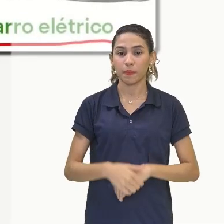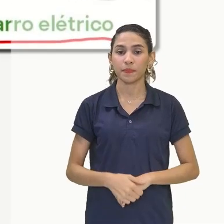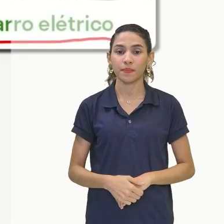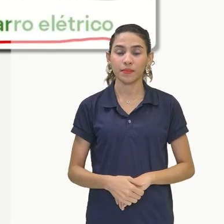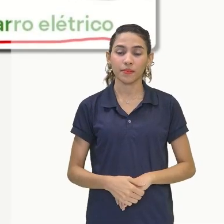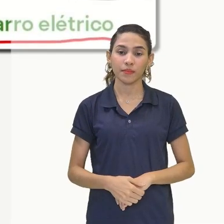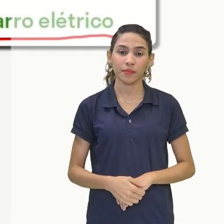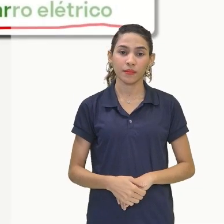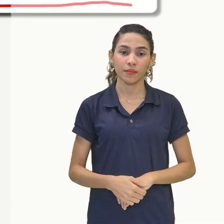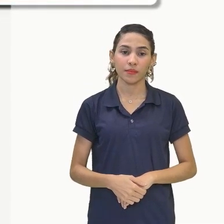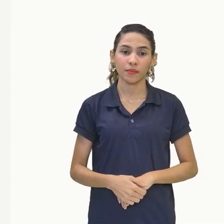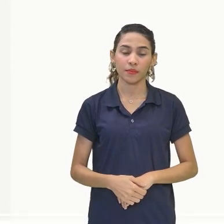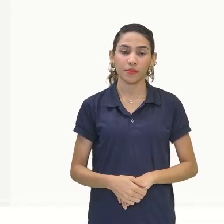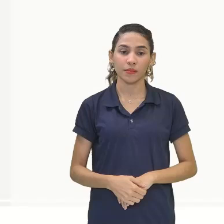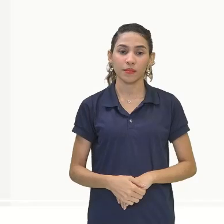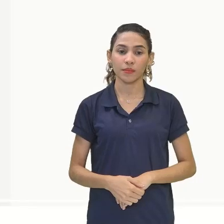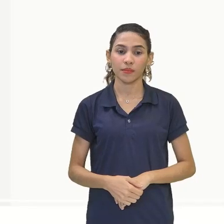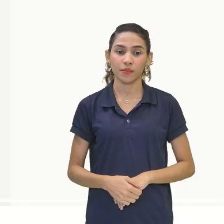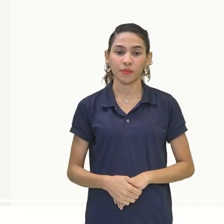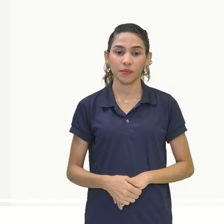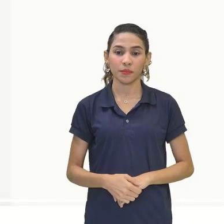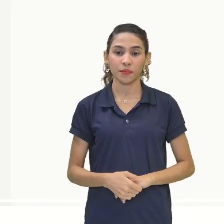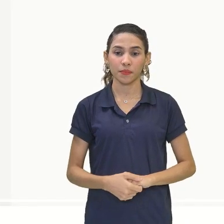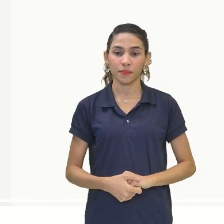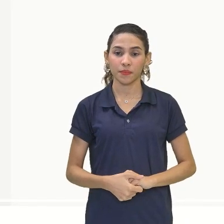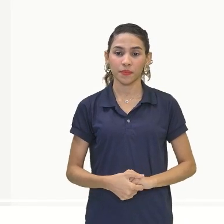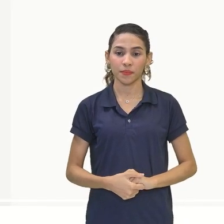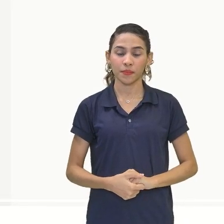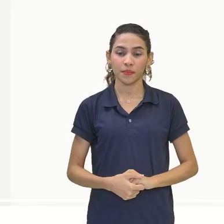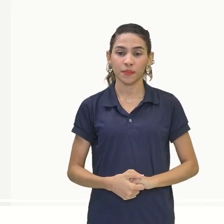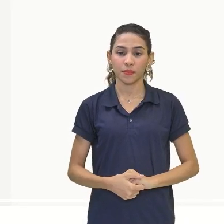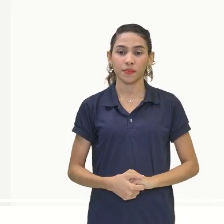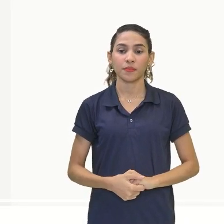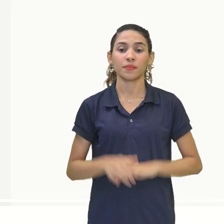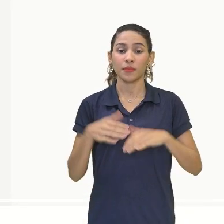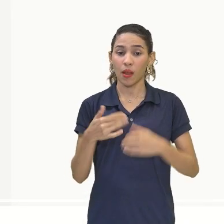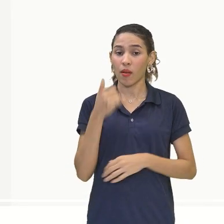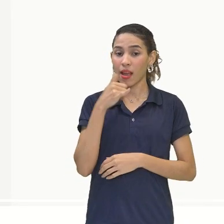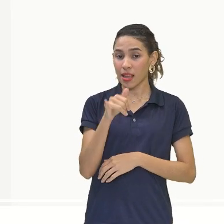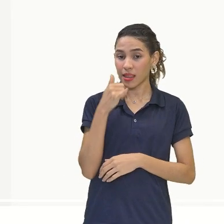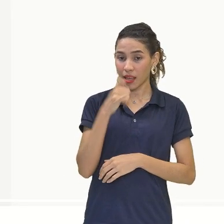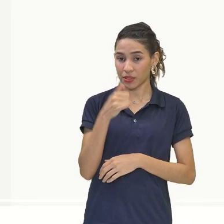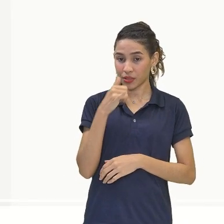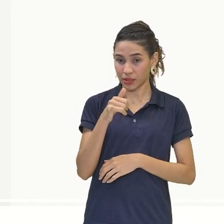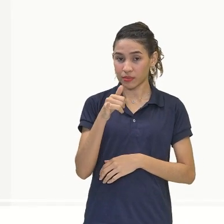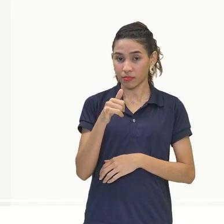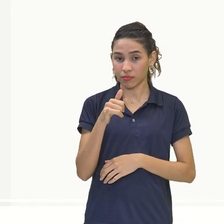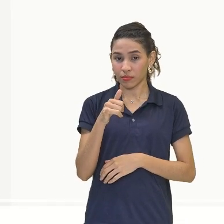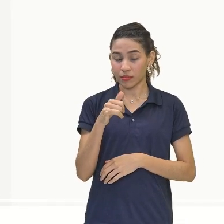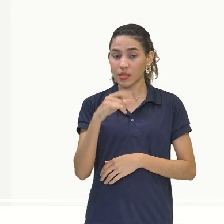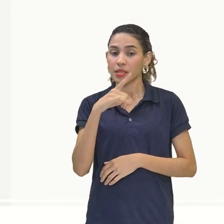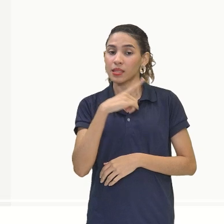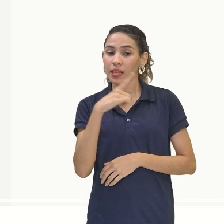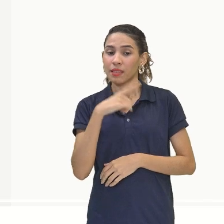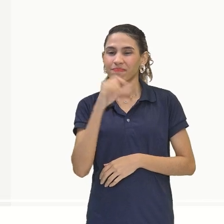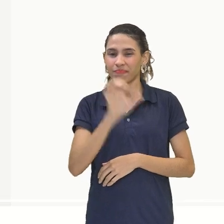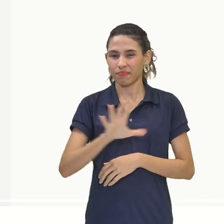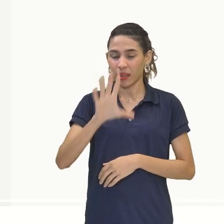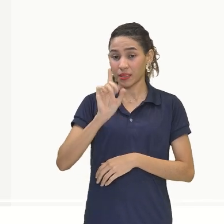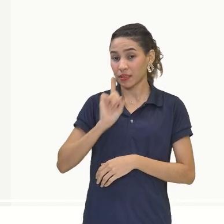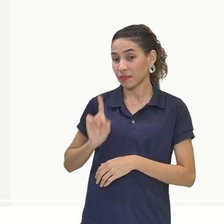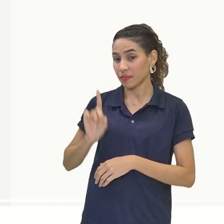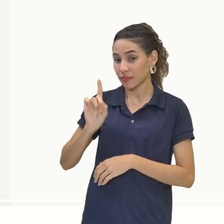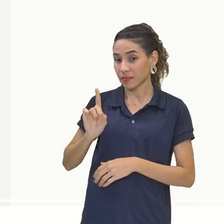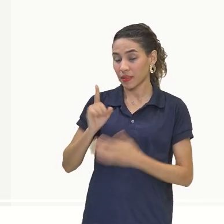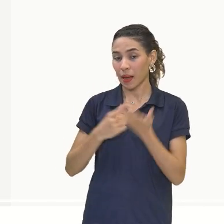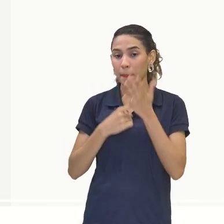ideia, temos essa ideia aqui, que a energia, como nós temos nessas imagens que